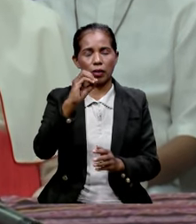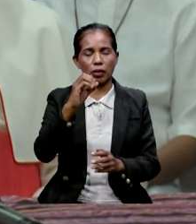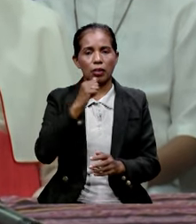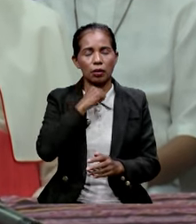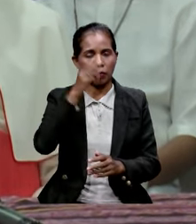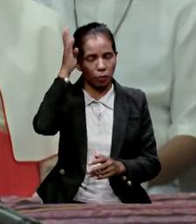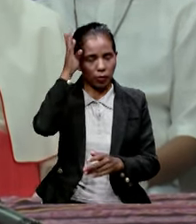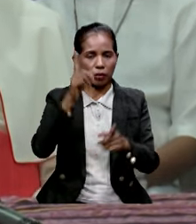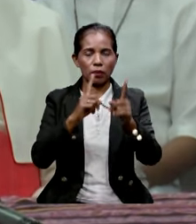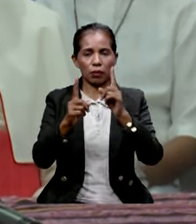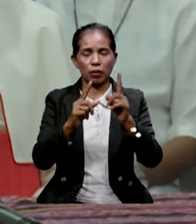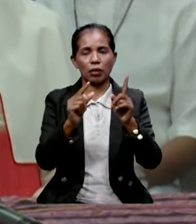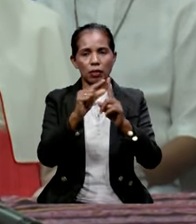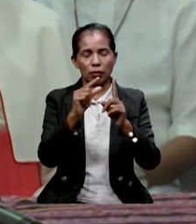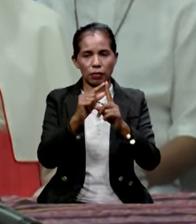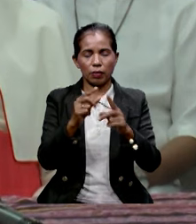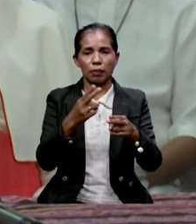para